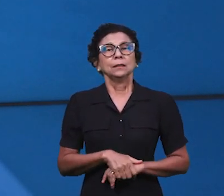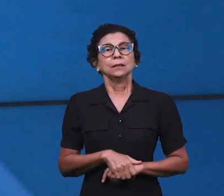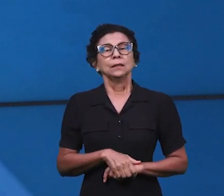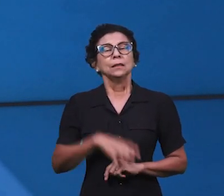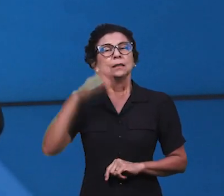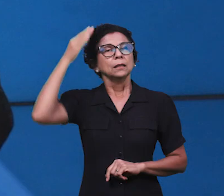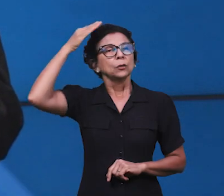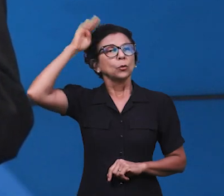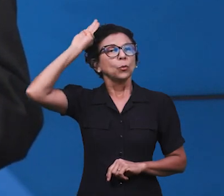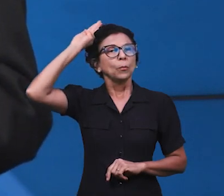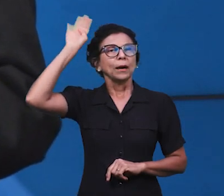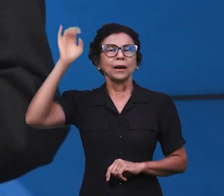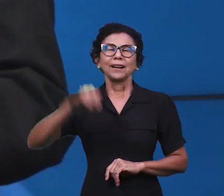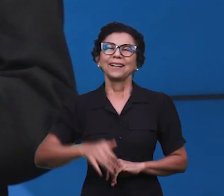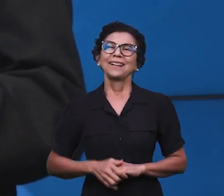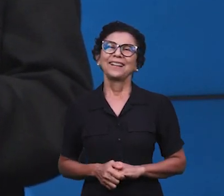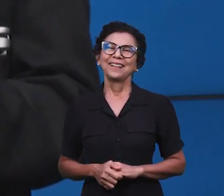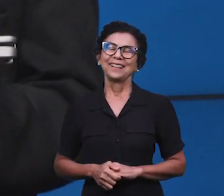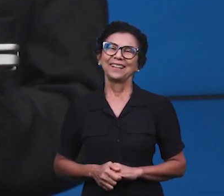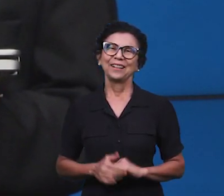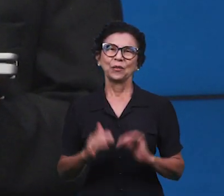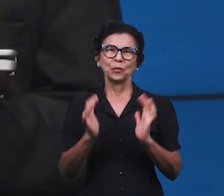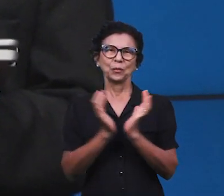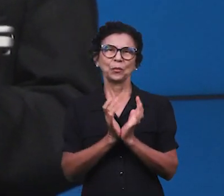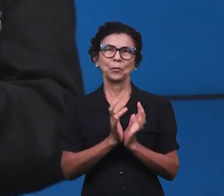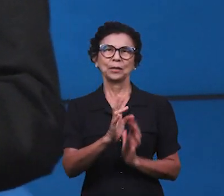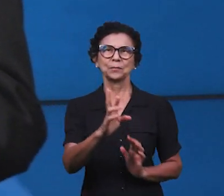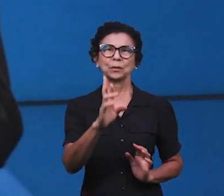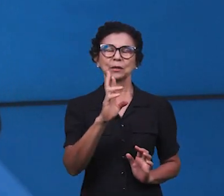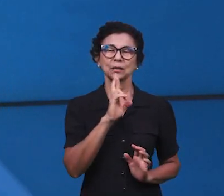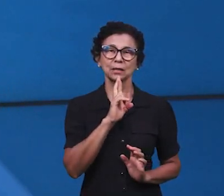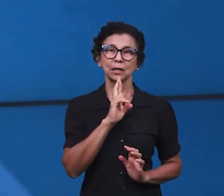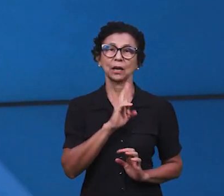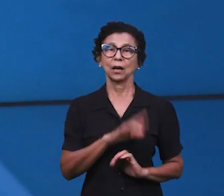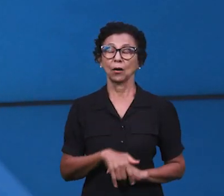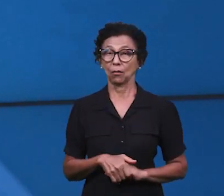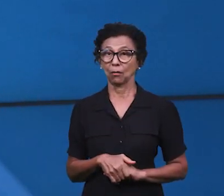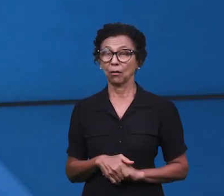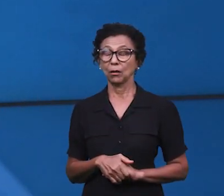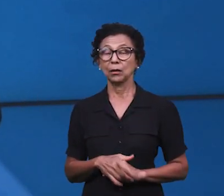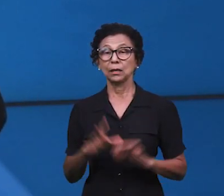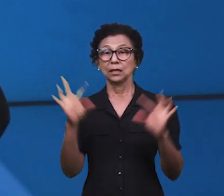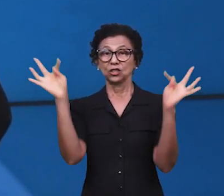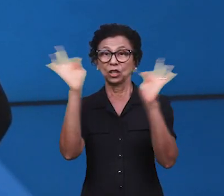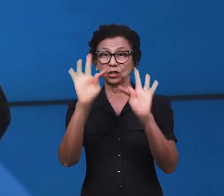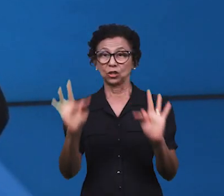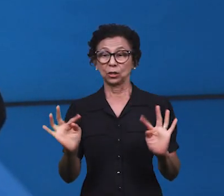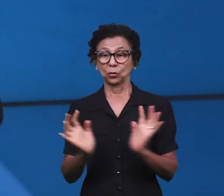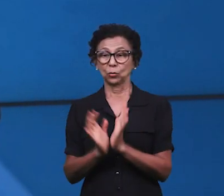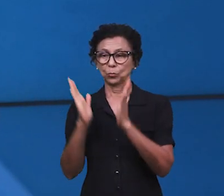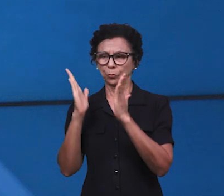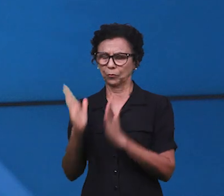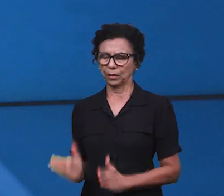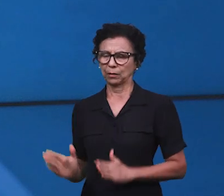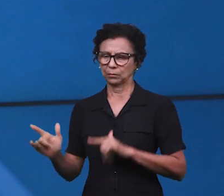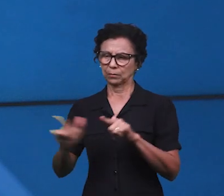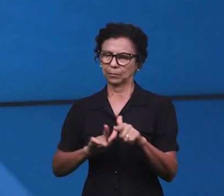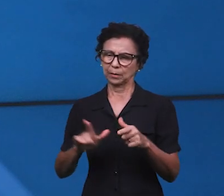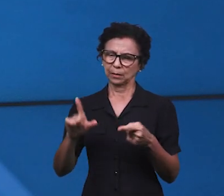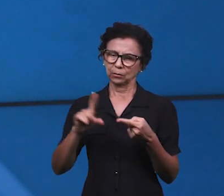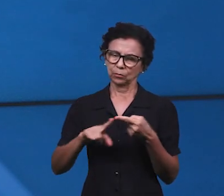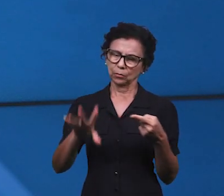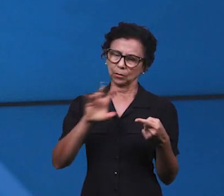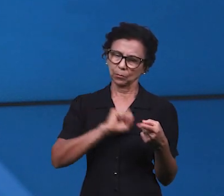lá de Cuba, que maravilha ali, o grupo dizendo que aqueles irmãos ali, os fiéis na igreja de Tiatira, eles trabalharam